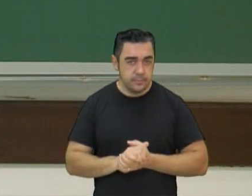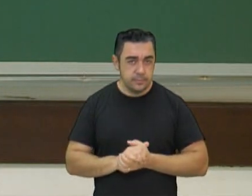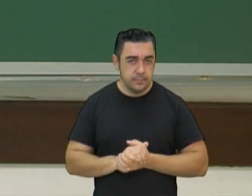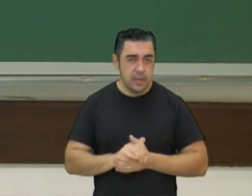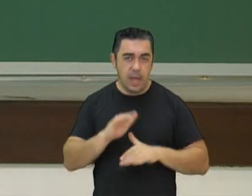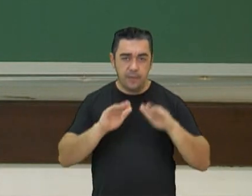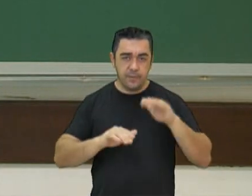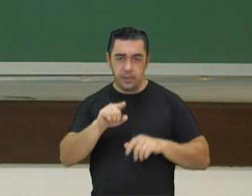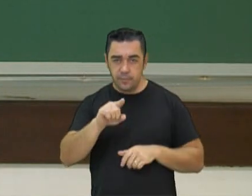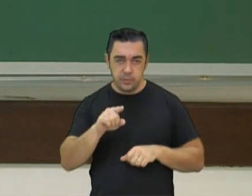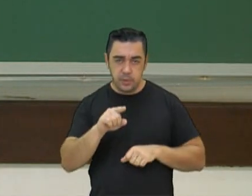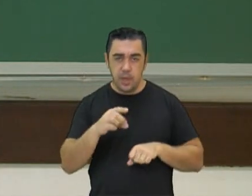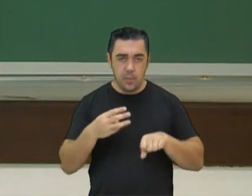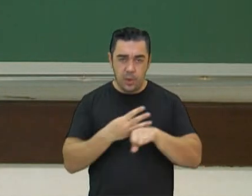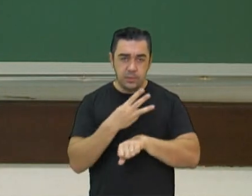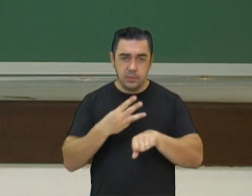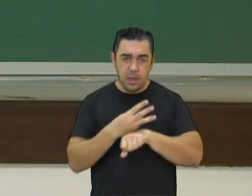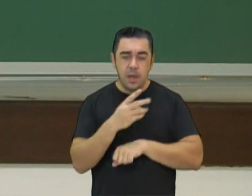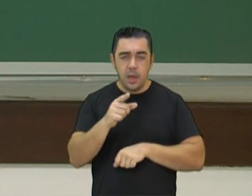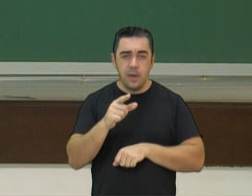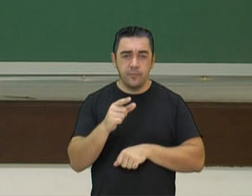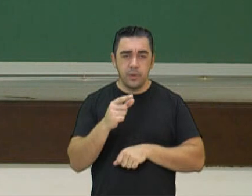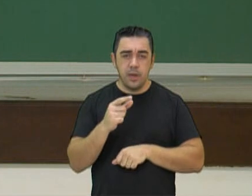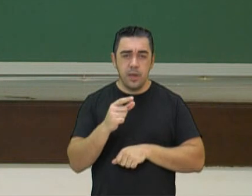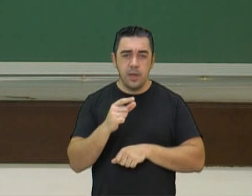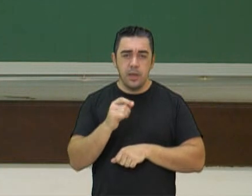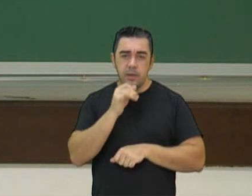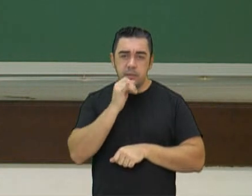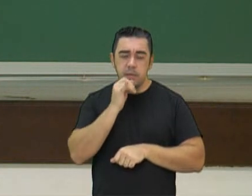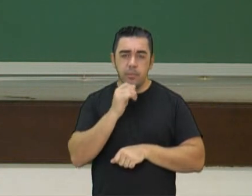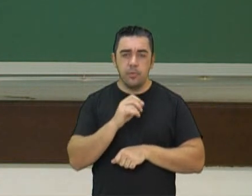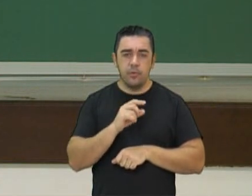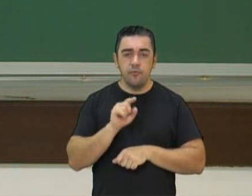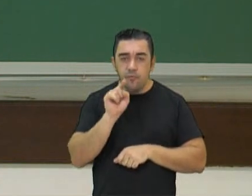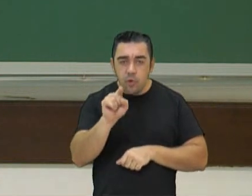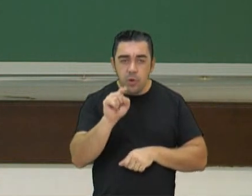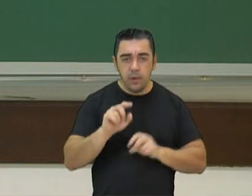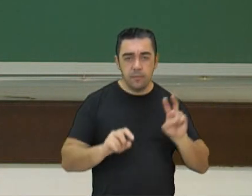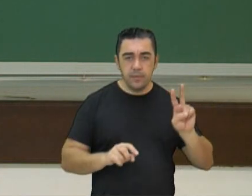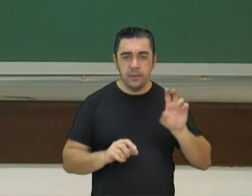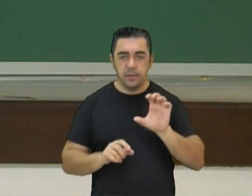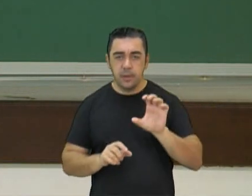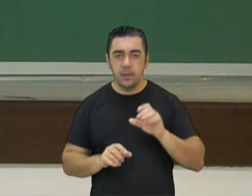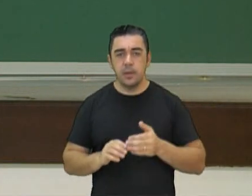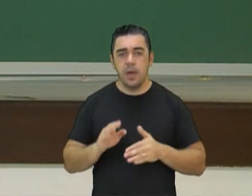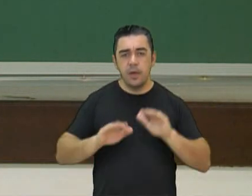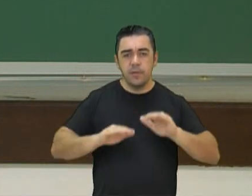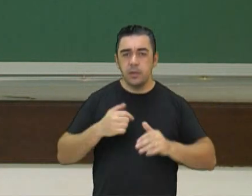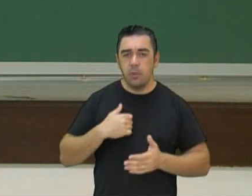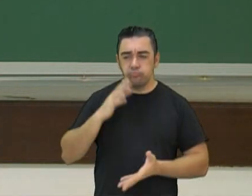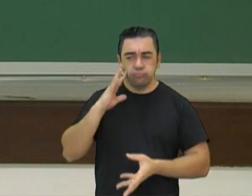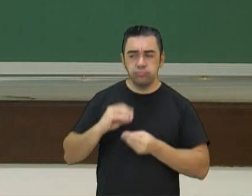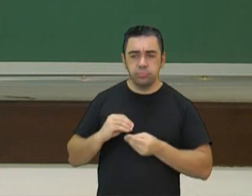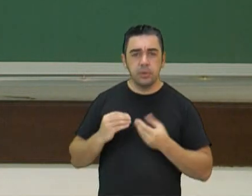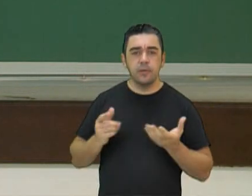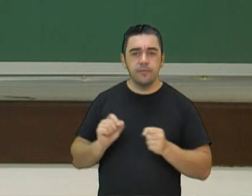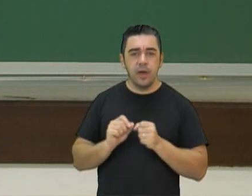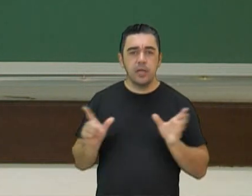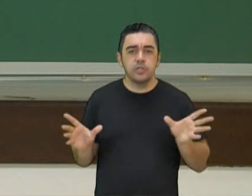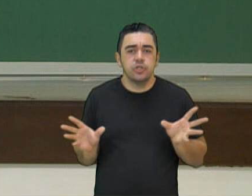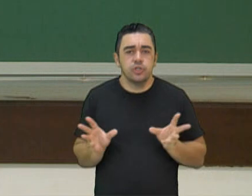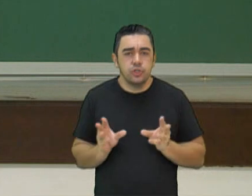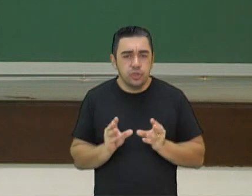lá vai cortar as palavrinhas, escrever VC e várias outras coisas que às vezes eu nem entendo. E isso vai reduzindo um